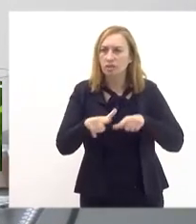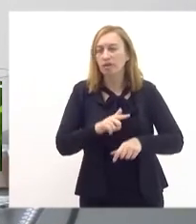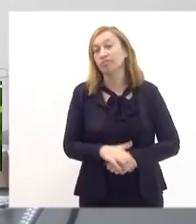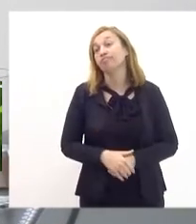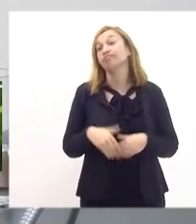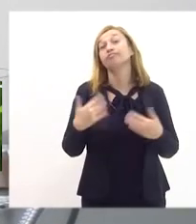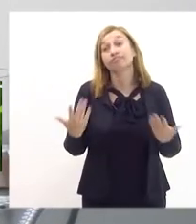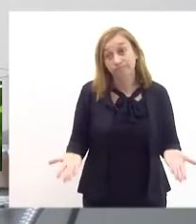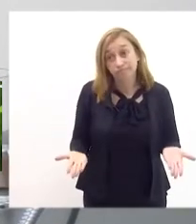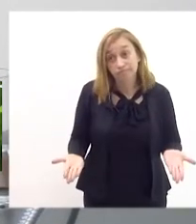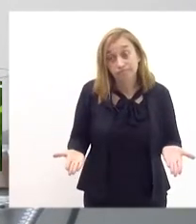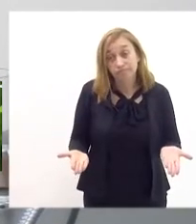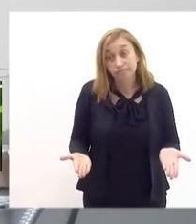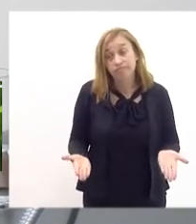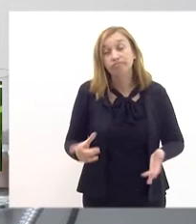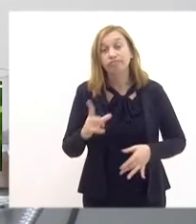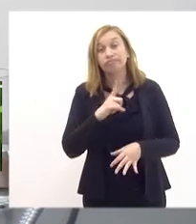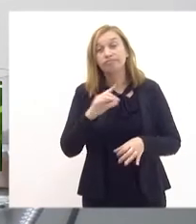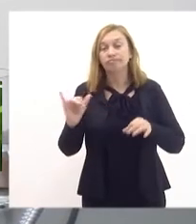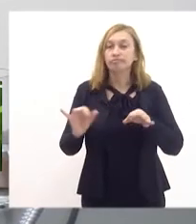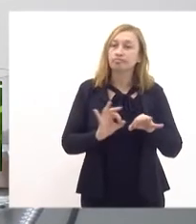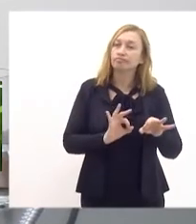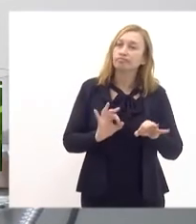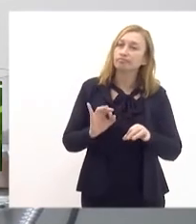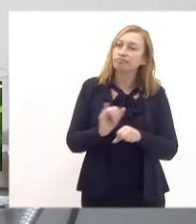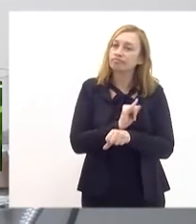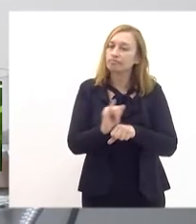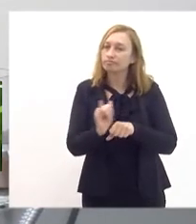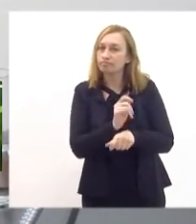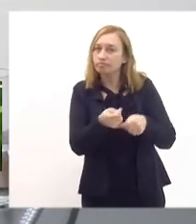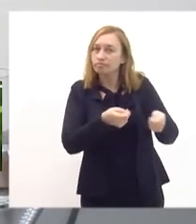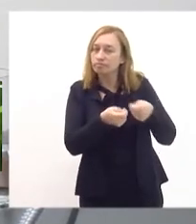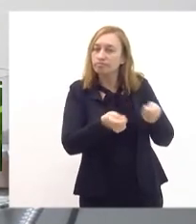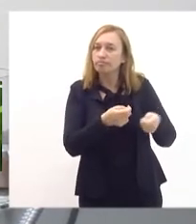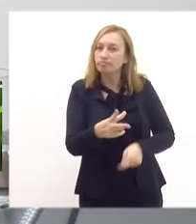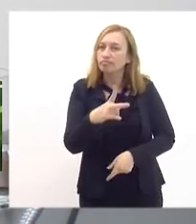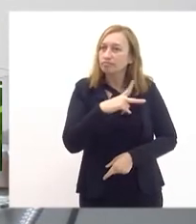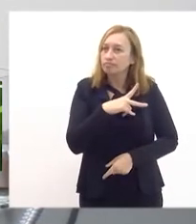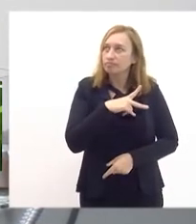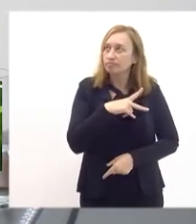Então, havendo esse mecanismo de controle que a própria,